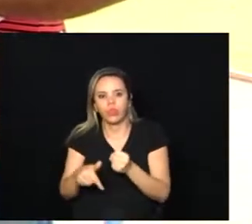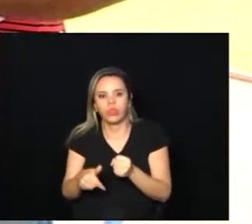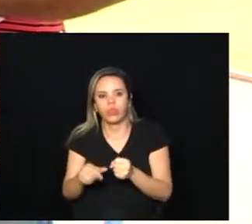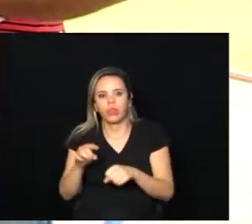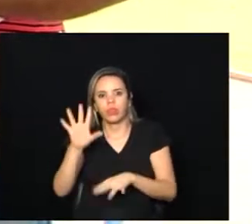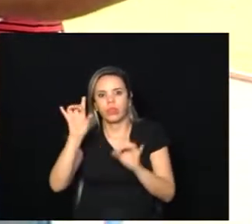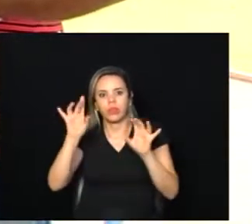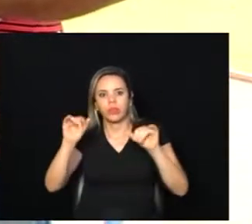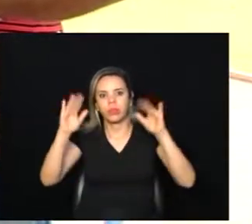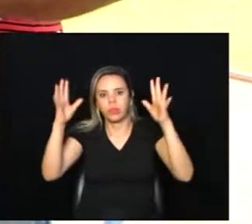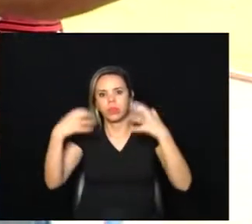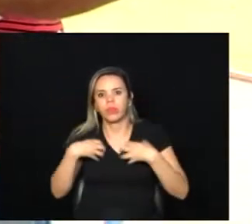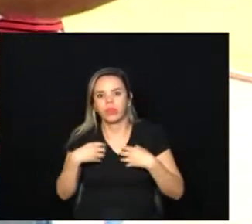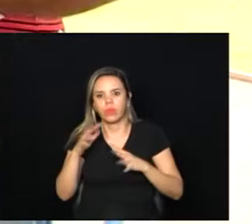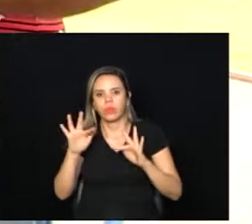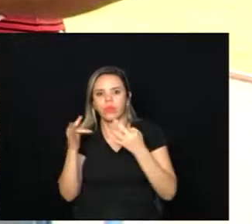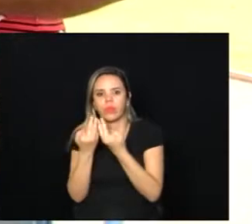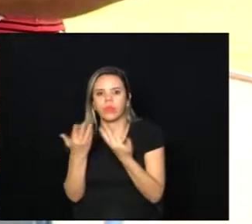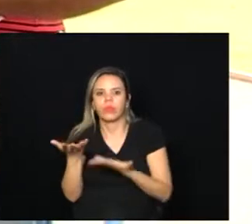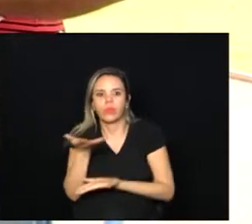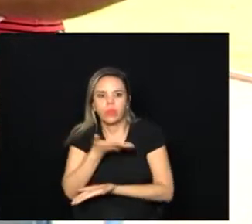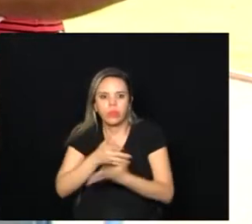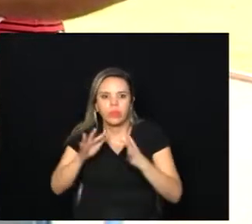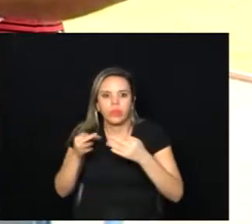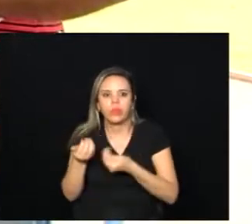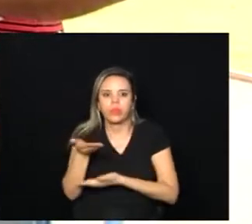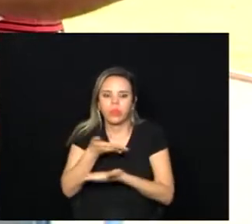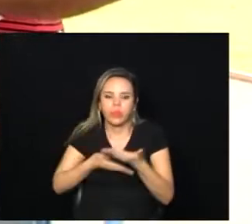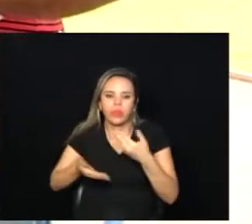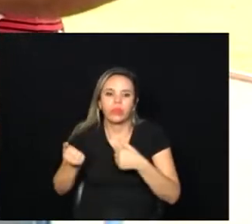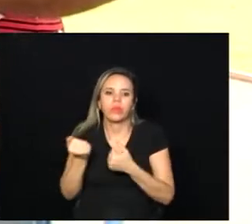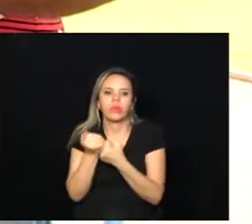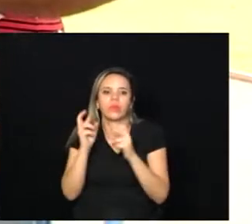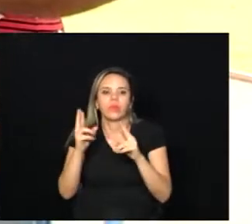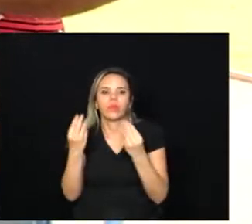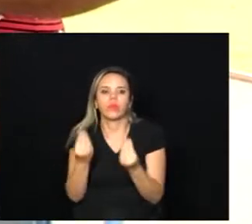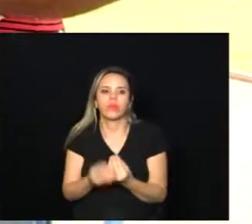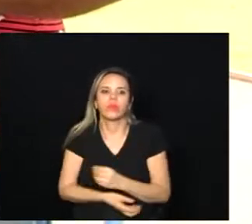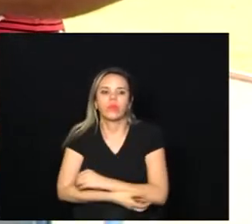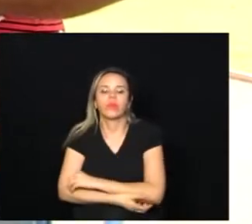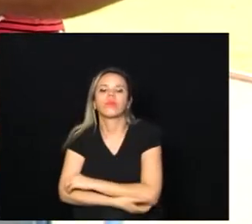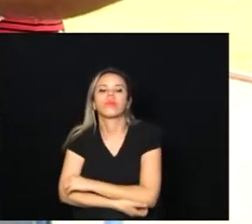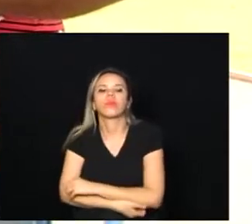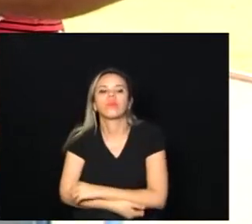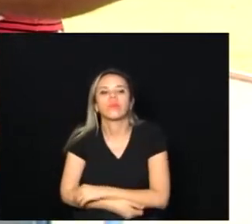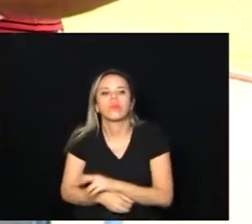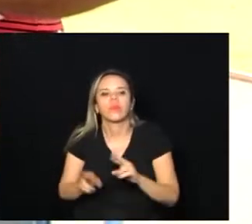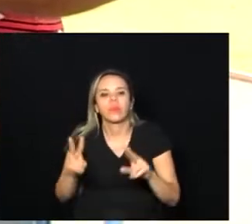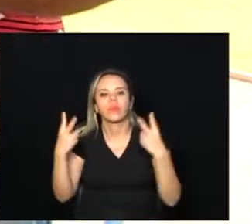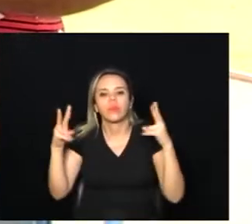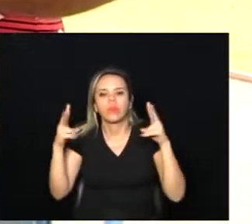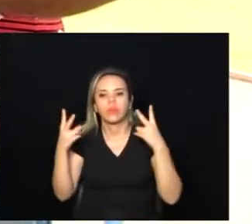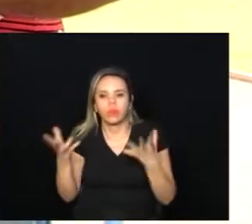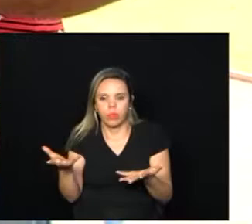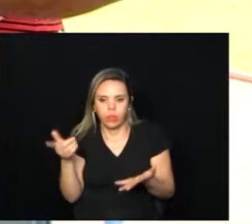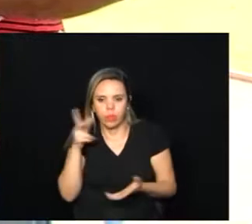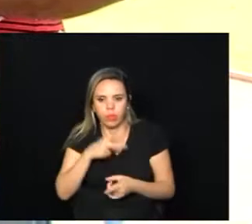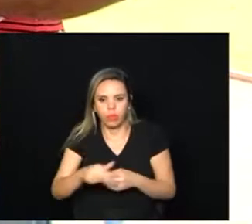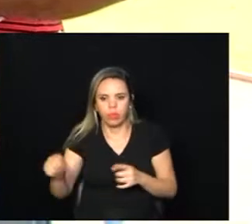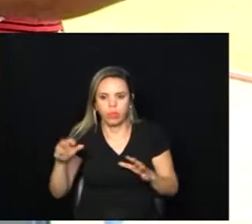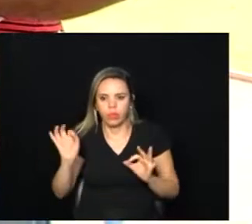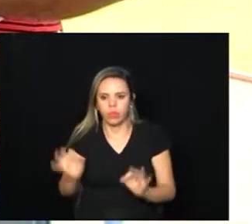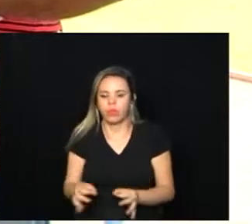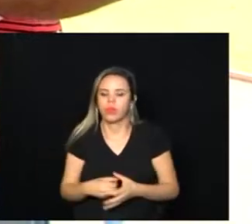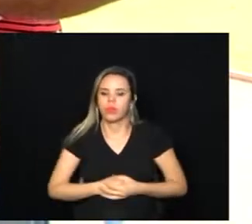mais porque mexe com família, não é? As famílias se envolvem, torcem bastante, torcem pela vitória, querem que tudo